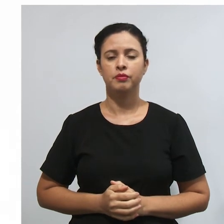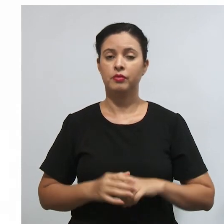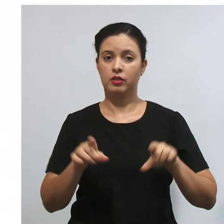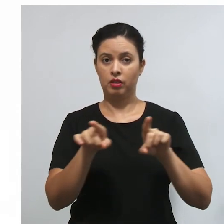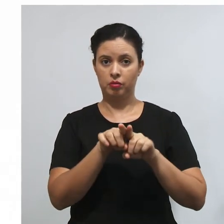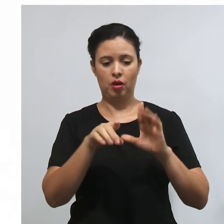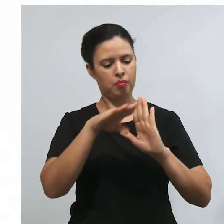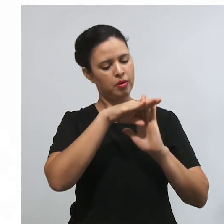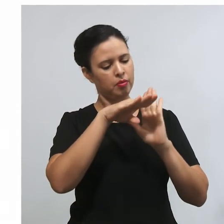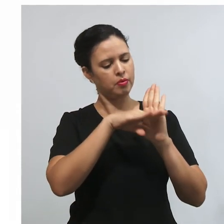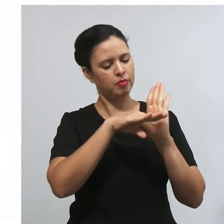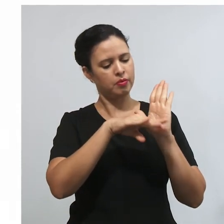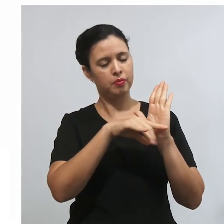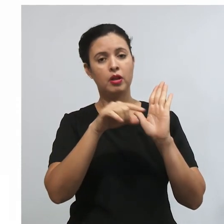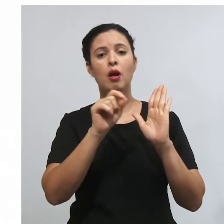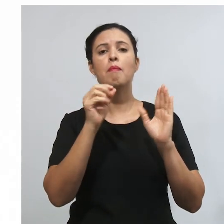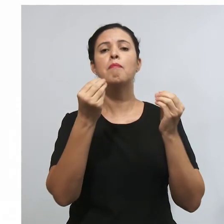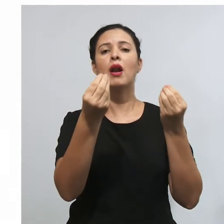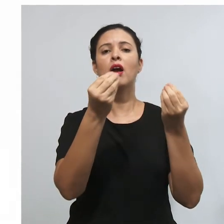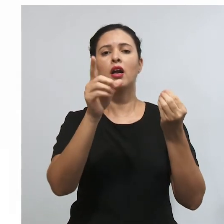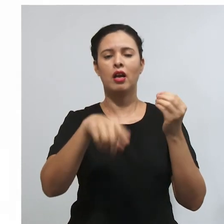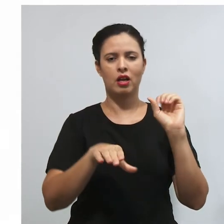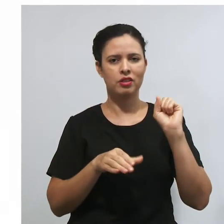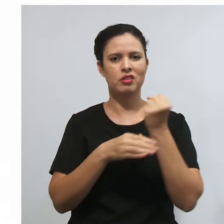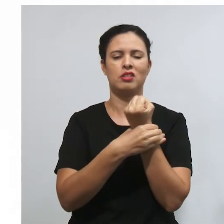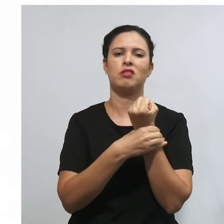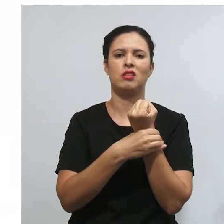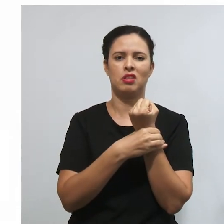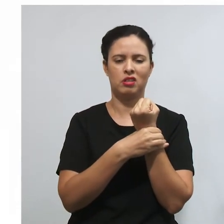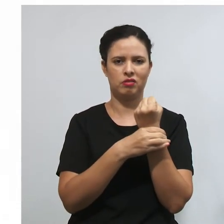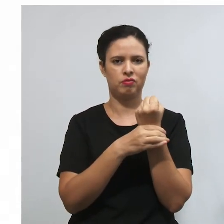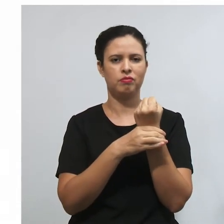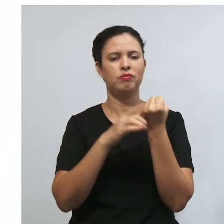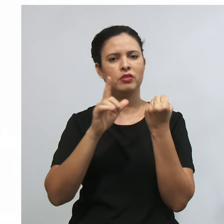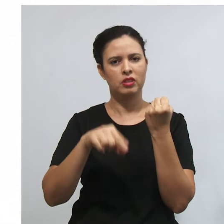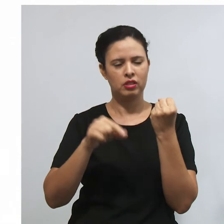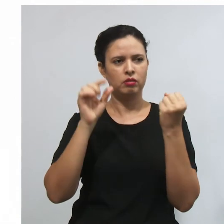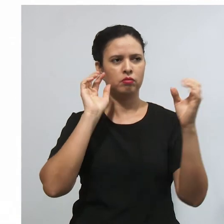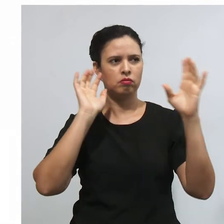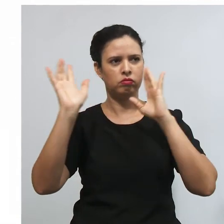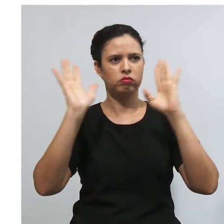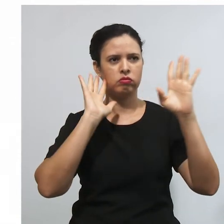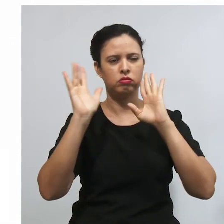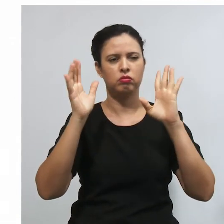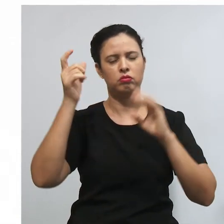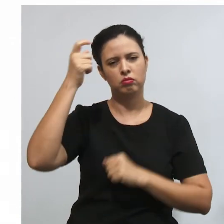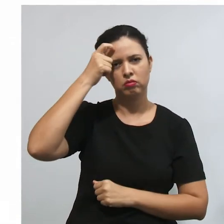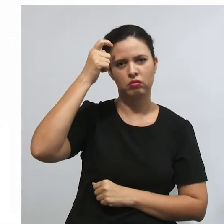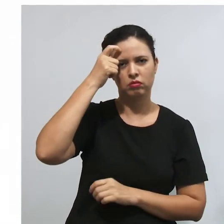planejamento é assegurar a racionalidade, né? Ser uma ação racional,